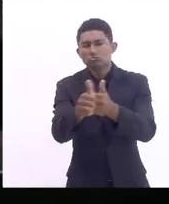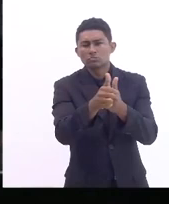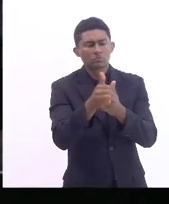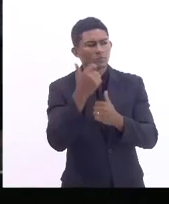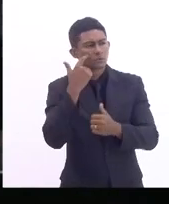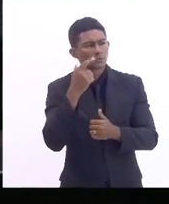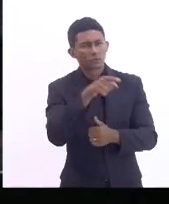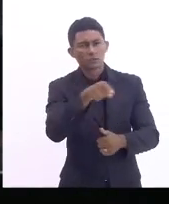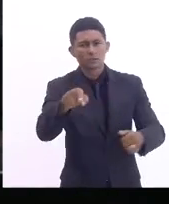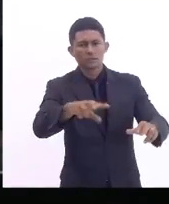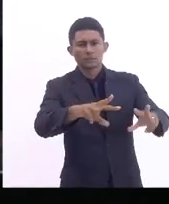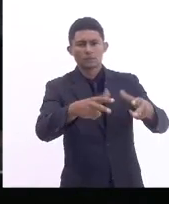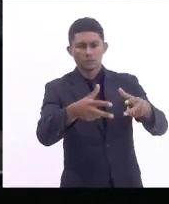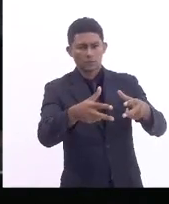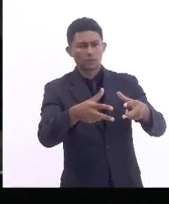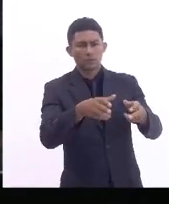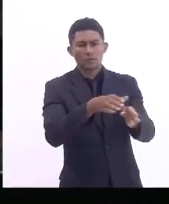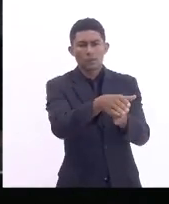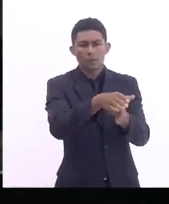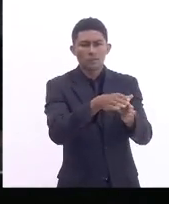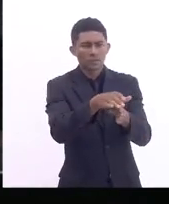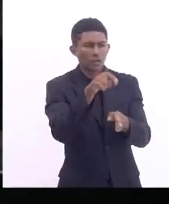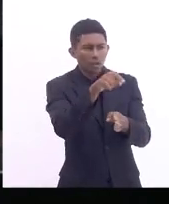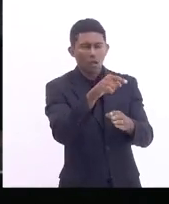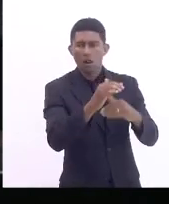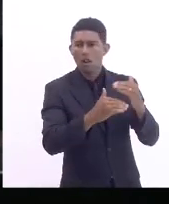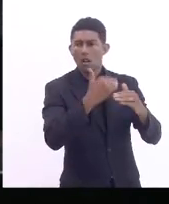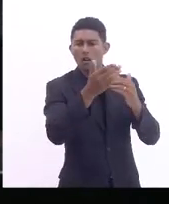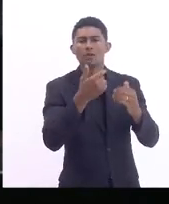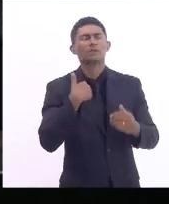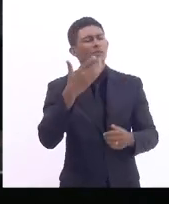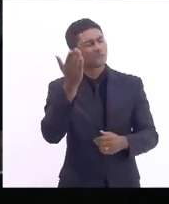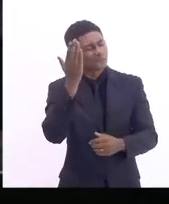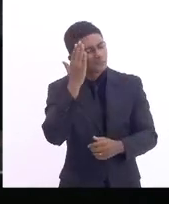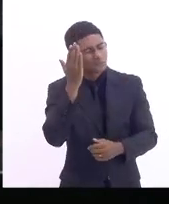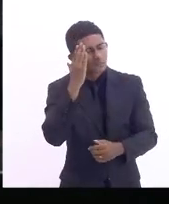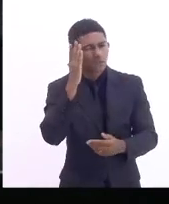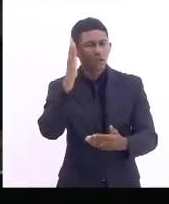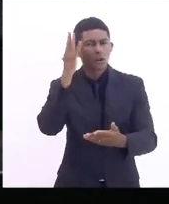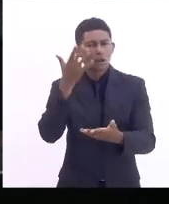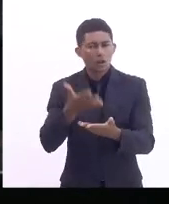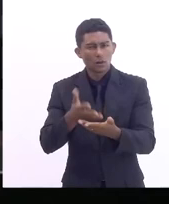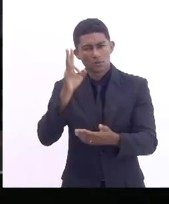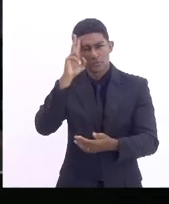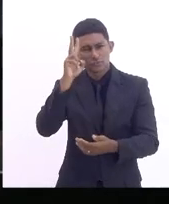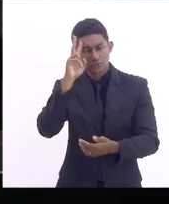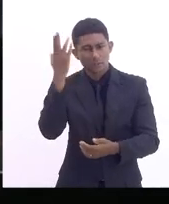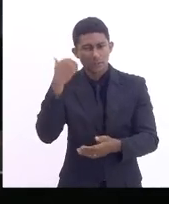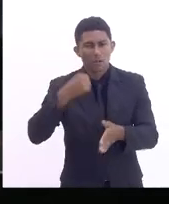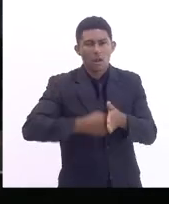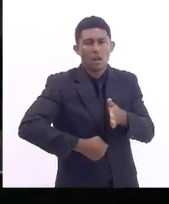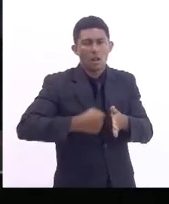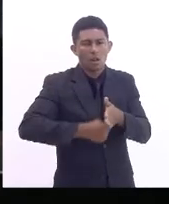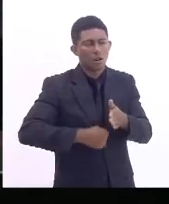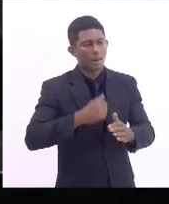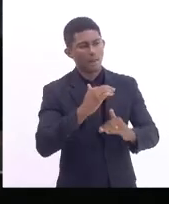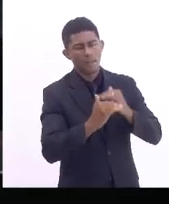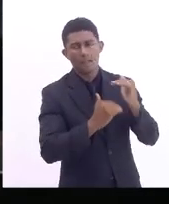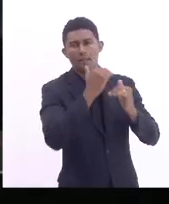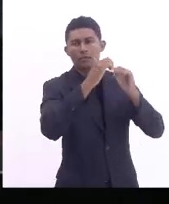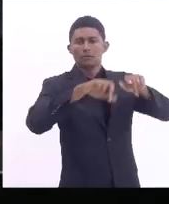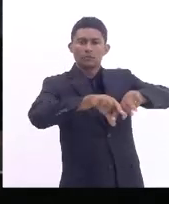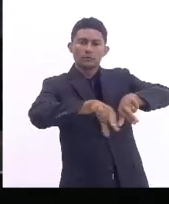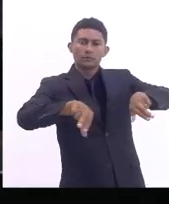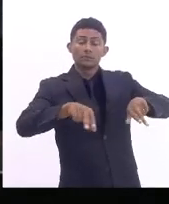de construção do Conselho Regional dos técnicos industriais então sem a batalha que foi o entendimento que foi os avanços que foram